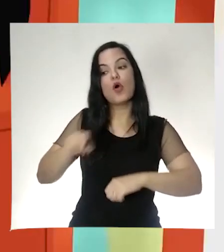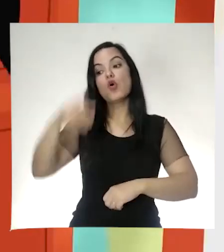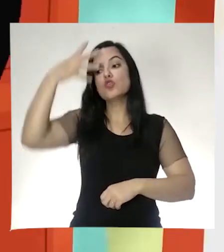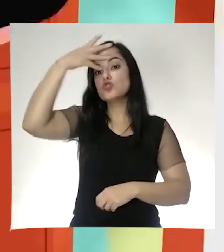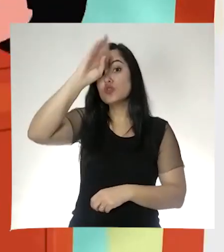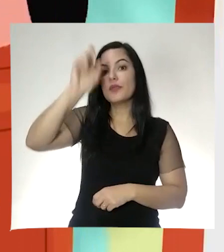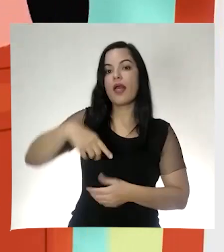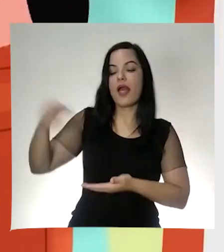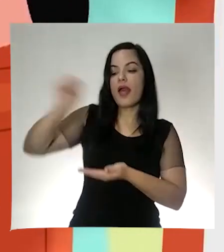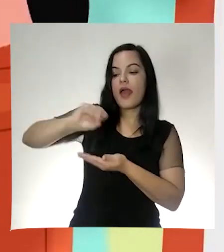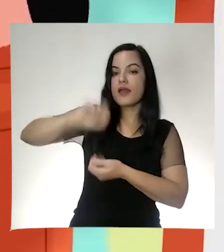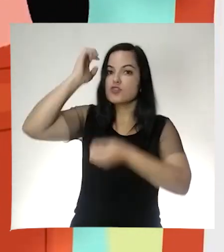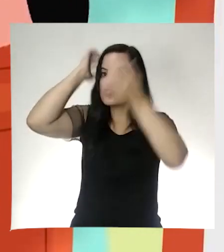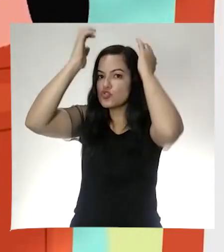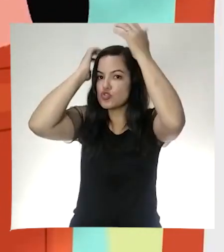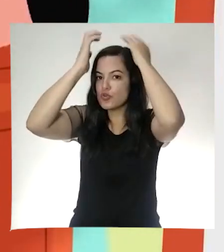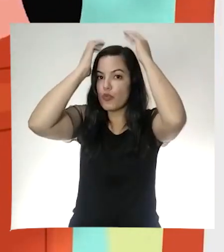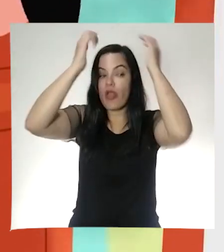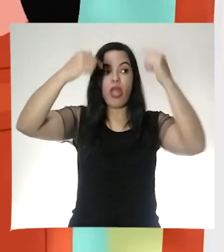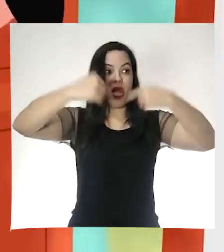shampoo e eu